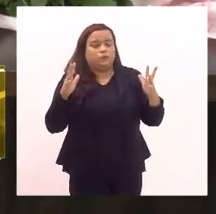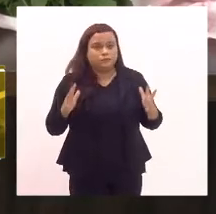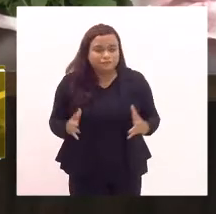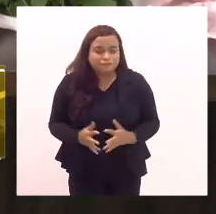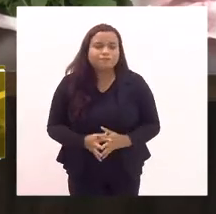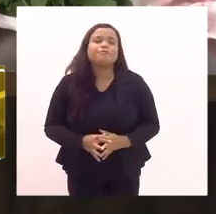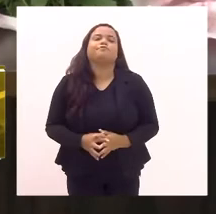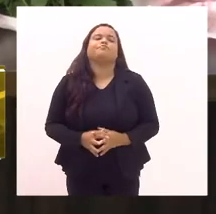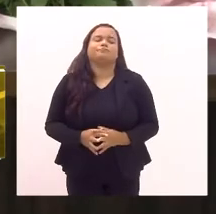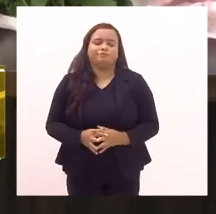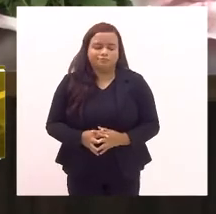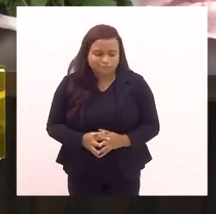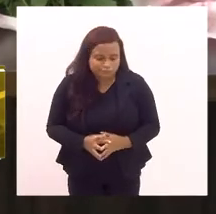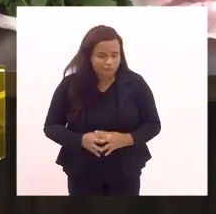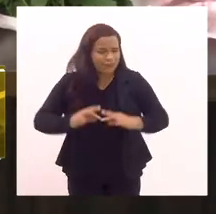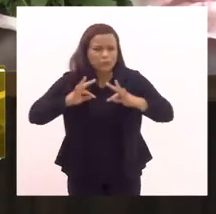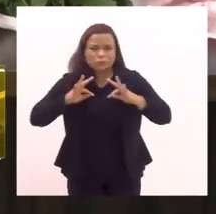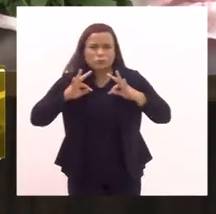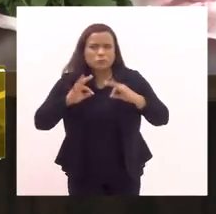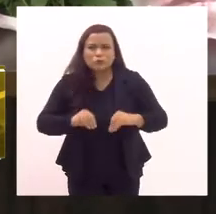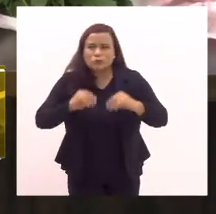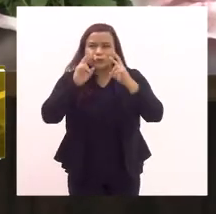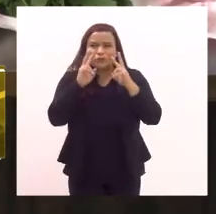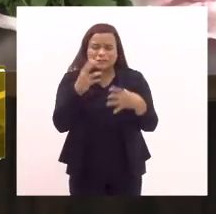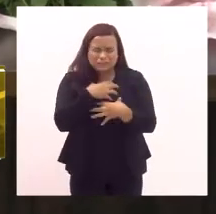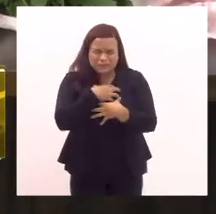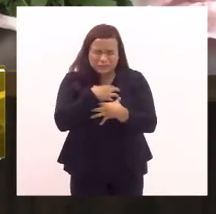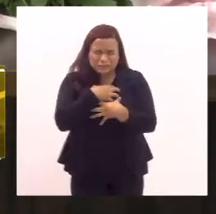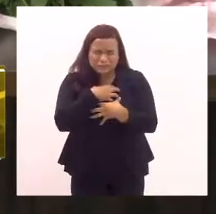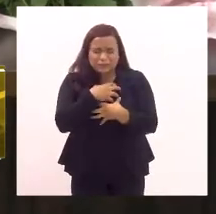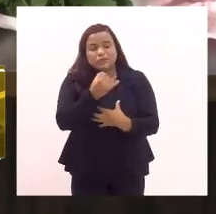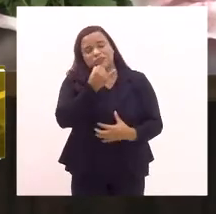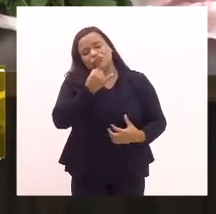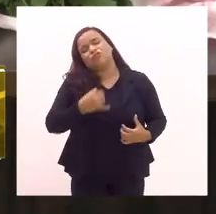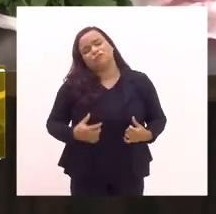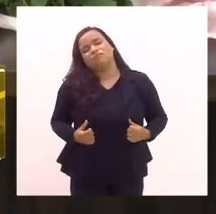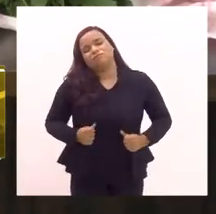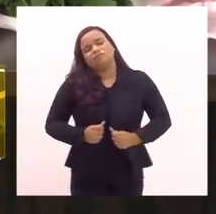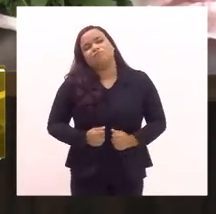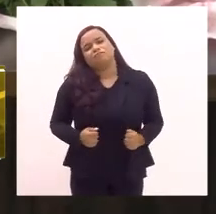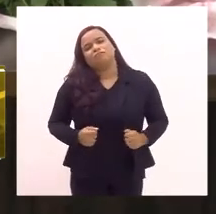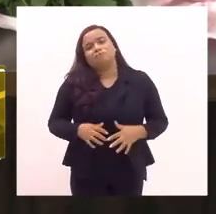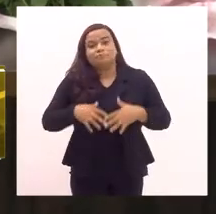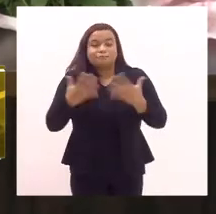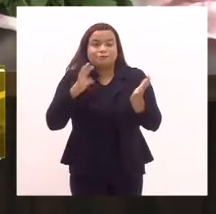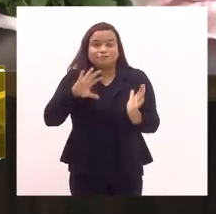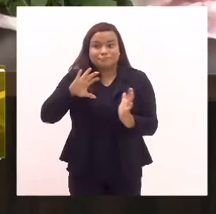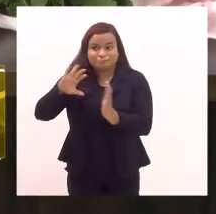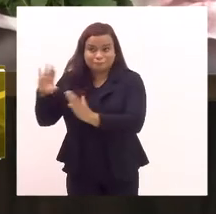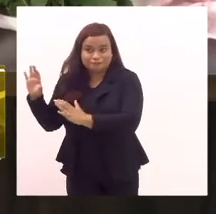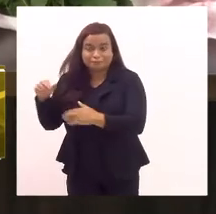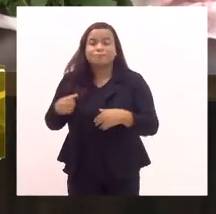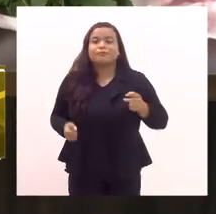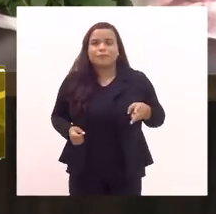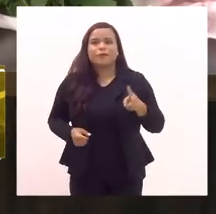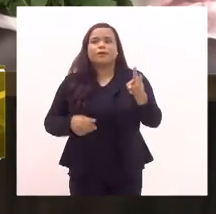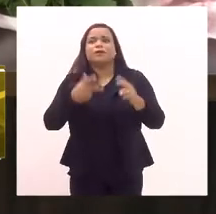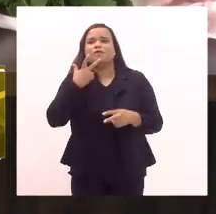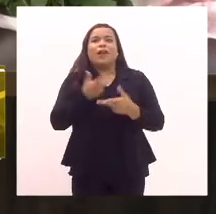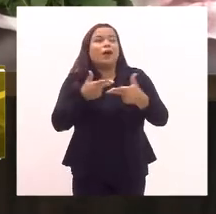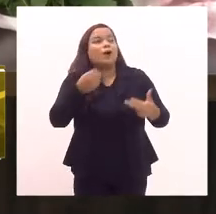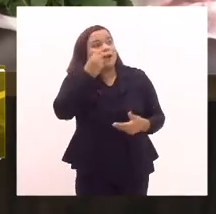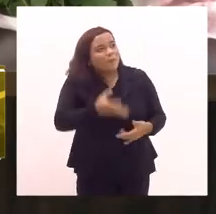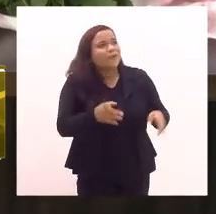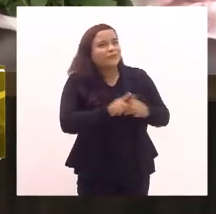realmente acontecendo, tudo que eu vi ali foi muito lastimável. Bem, gente, vamos seguir, vamos falar também de coisas